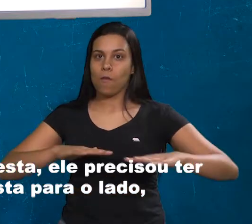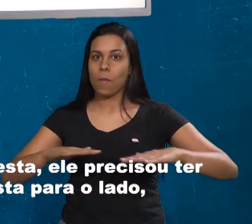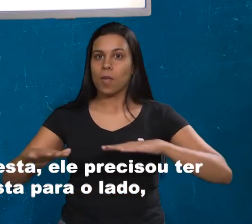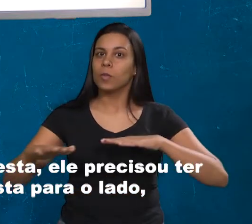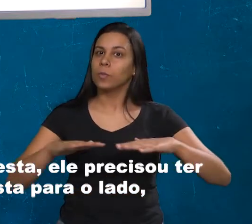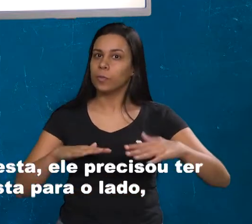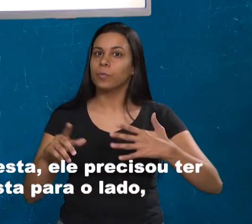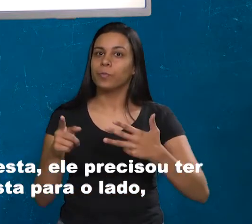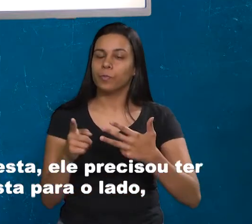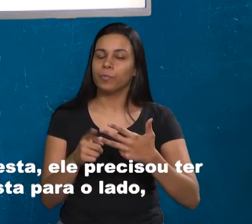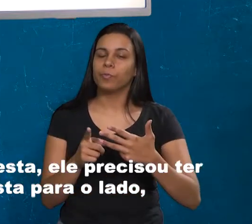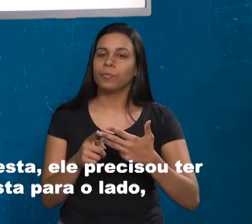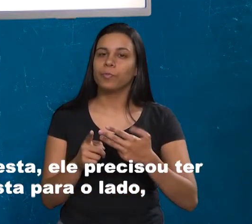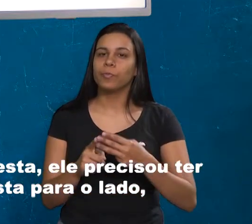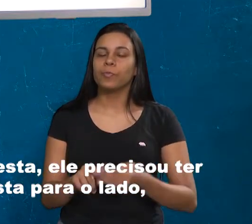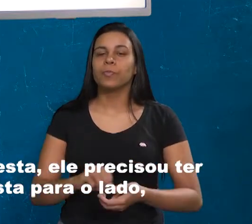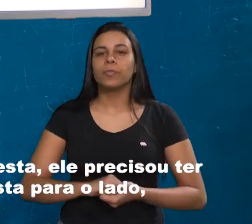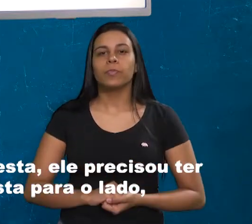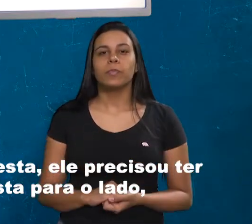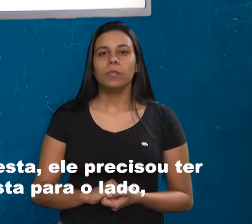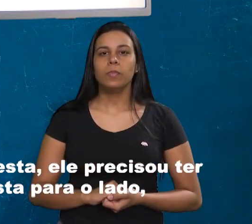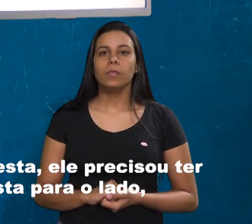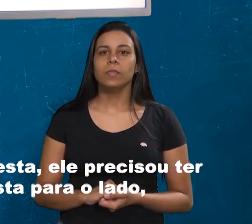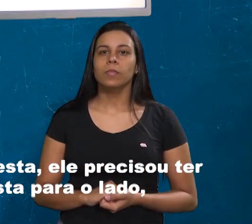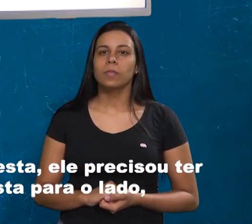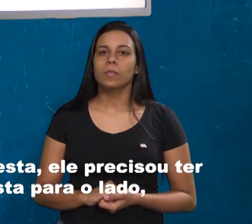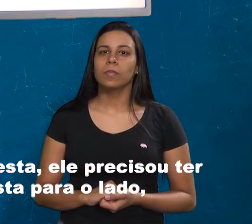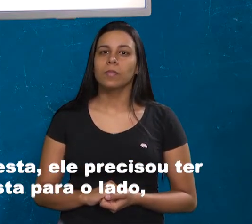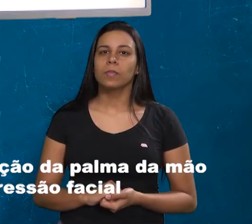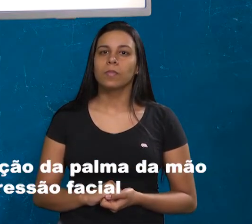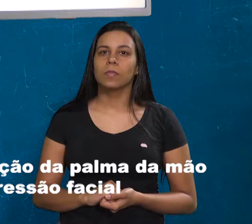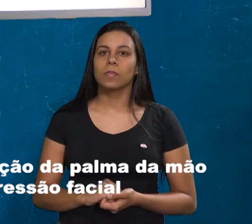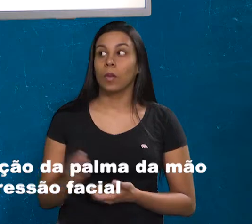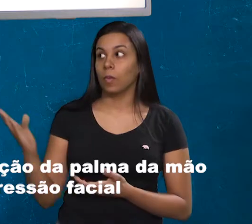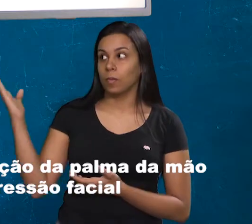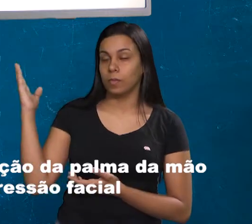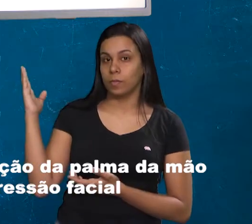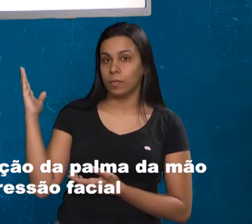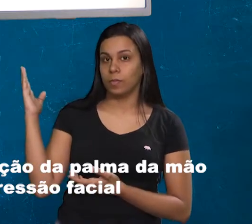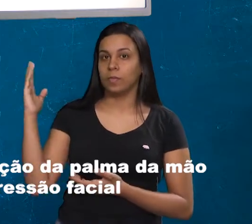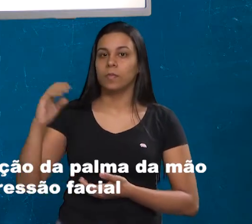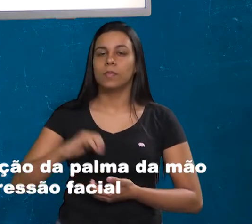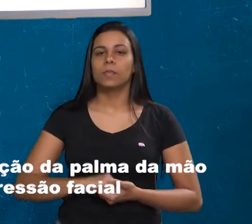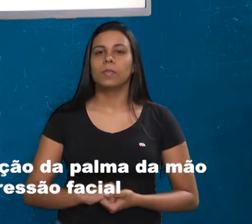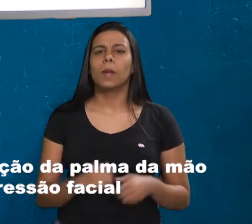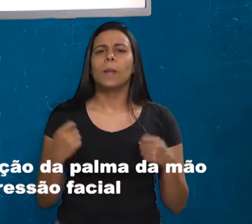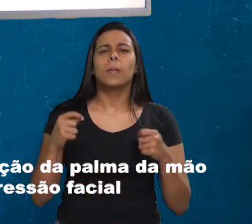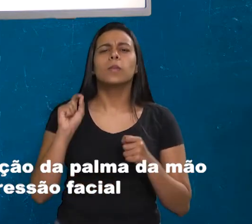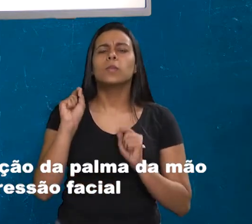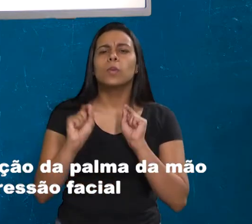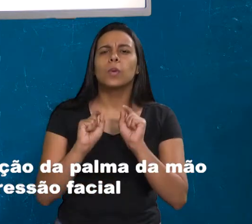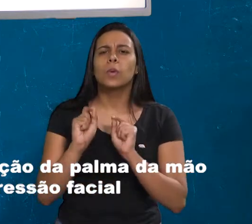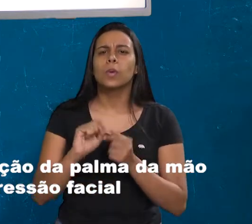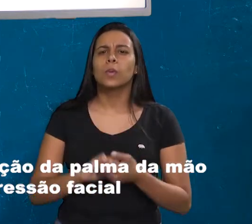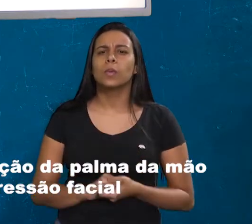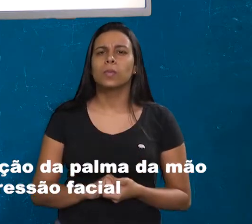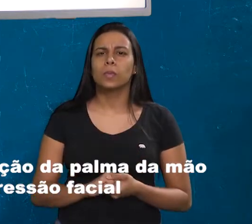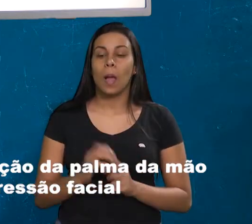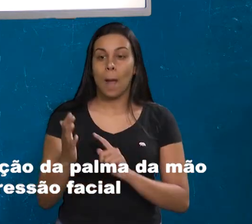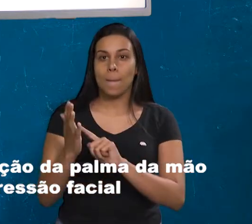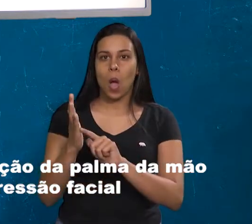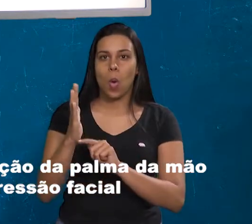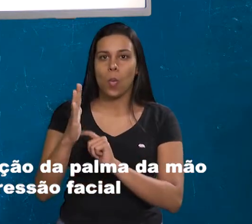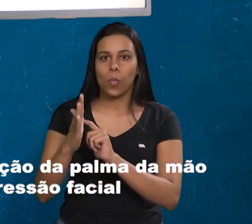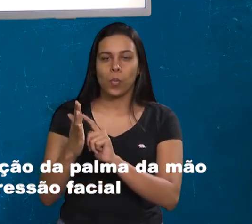movimento, que é um deslocamento, aqui na testa, para o lado. Ele precisou de uma orientação de mão, que é